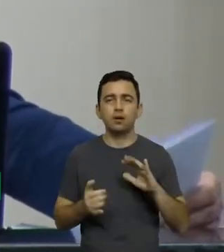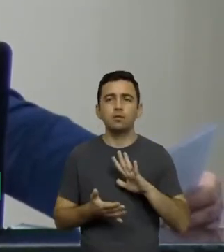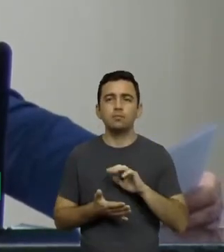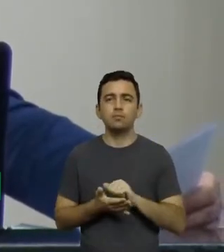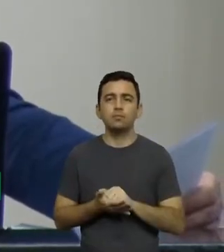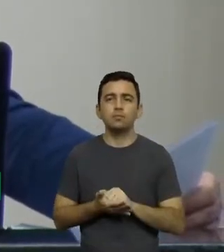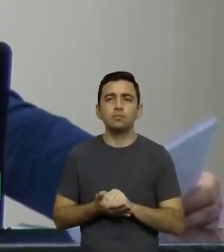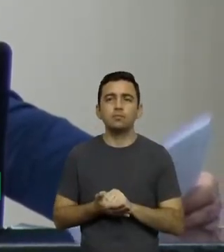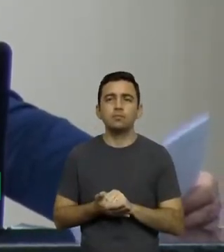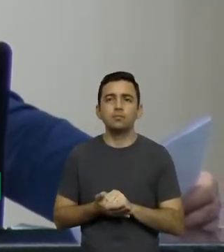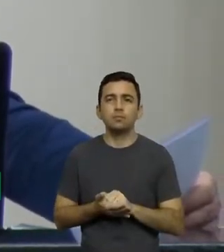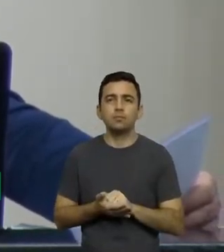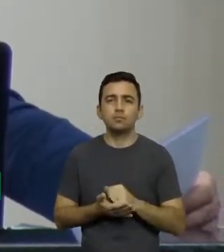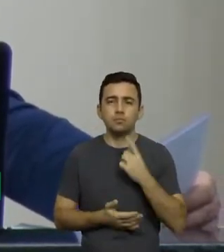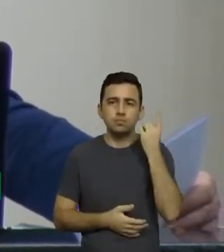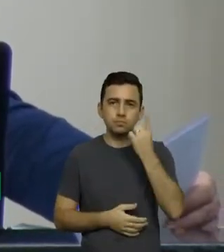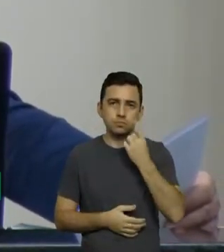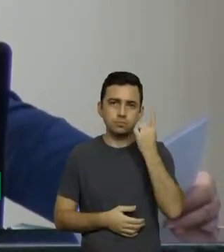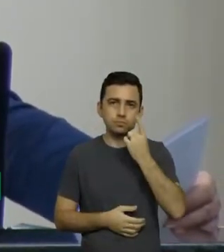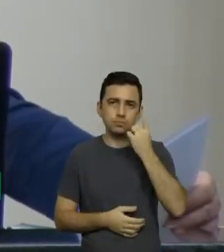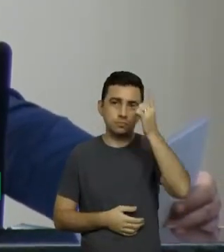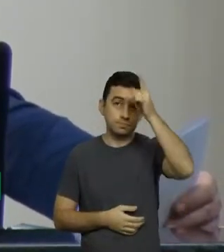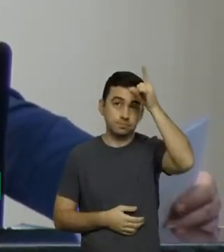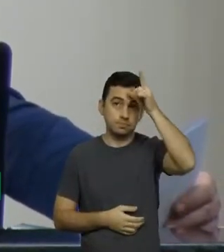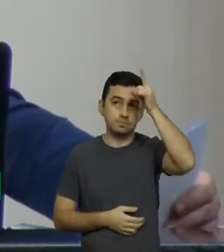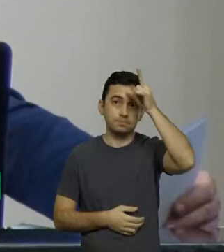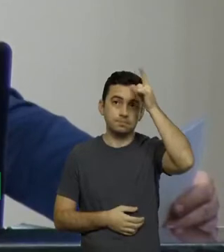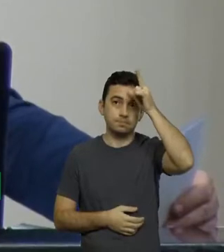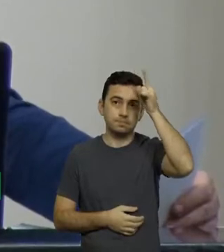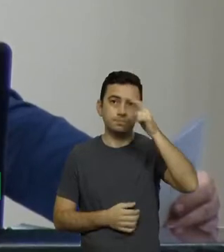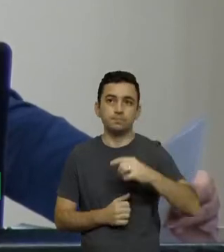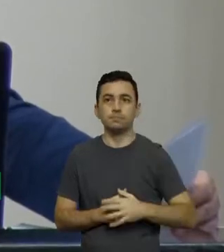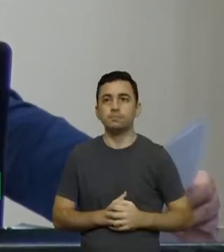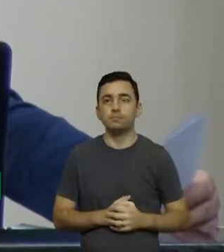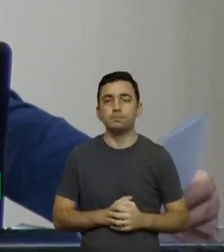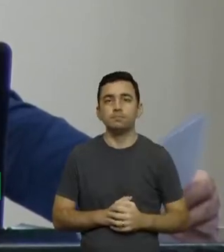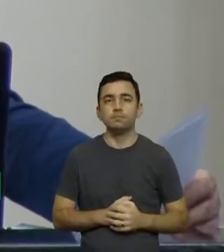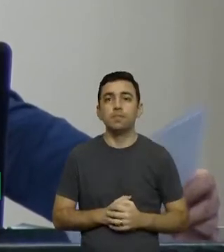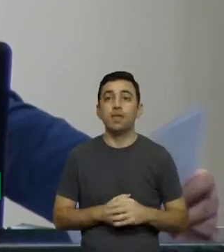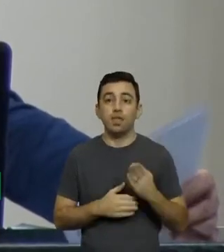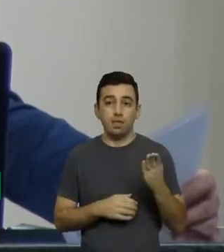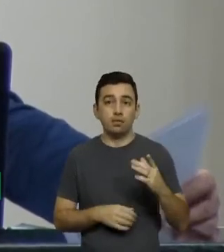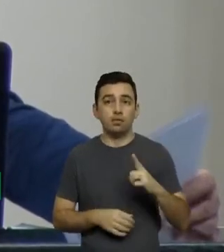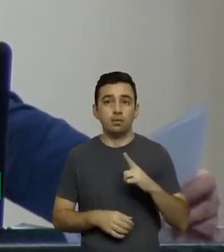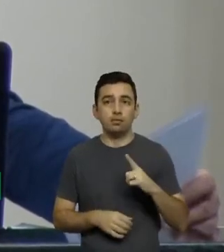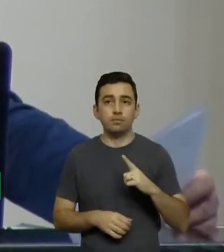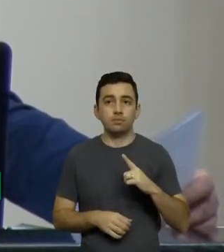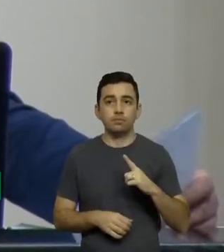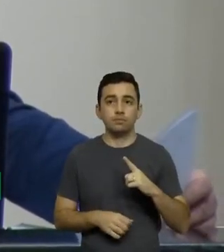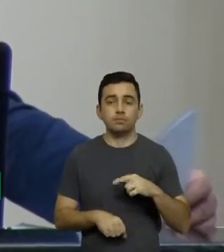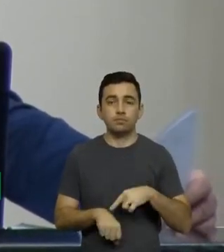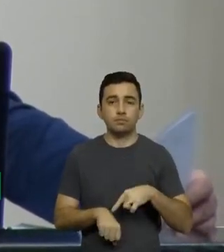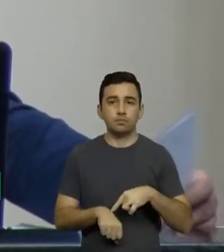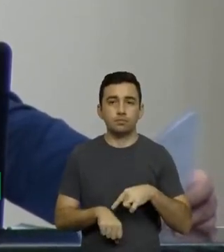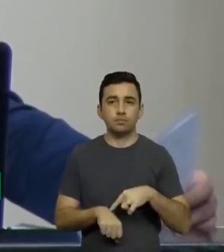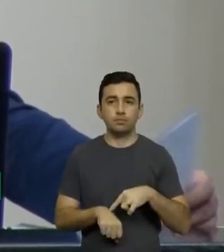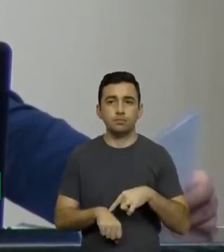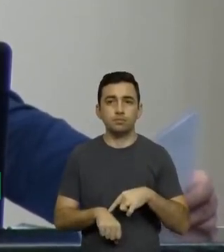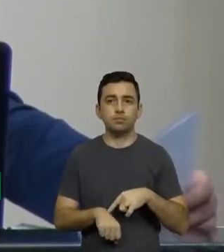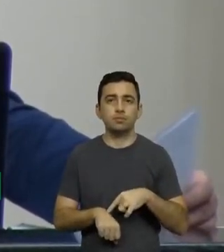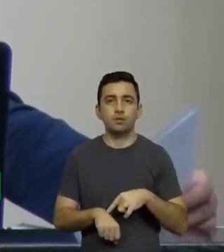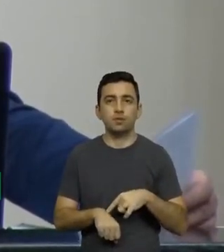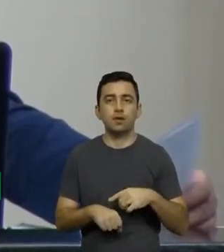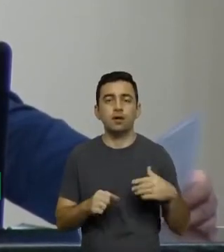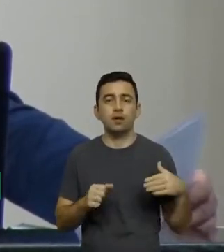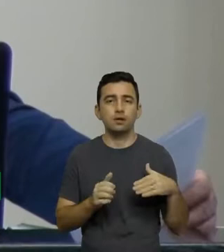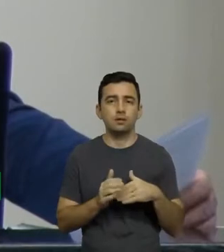palavra o deputado Sargento Lima. Vossa Excelência tem o tempo de